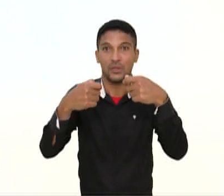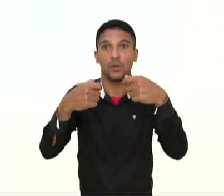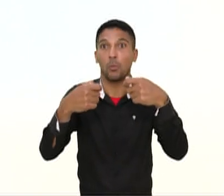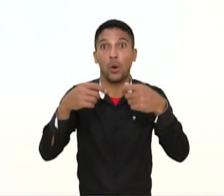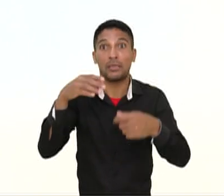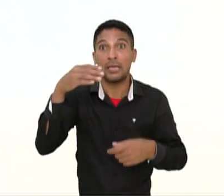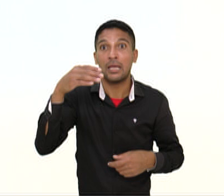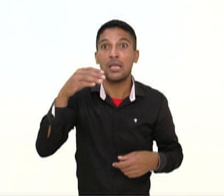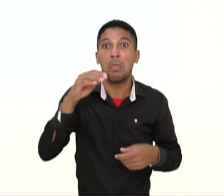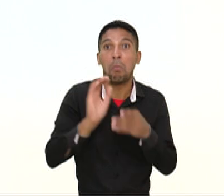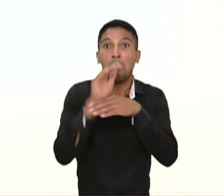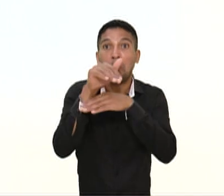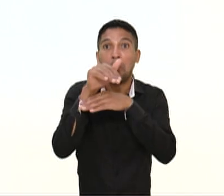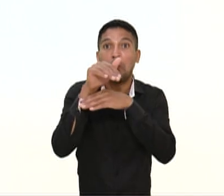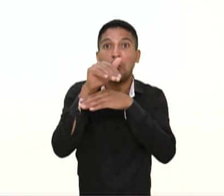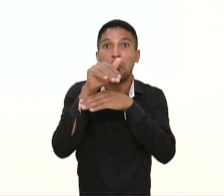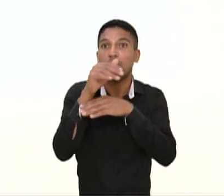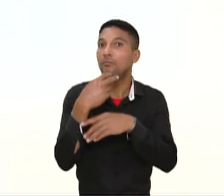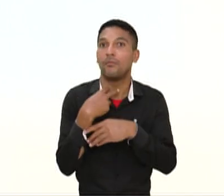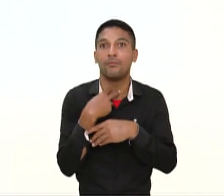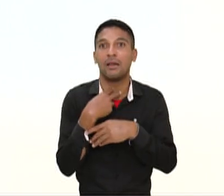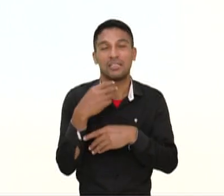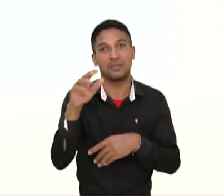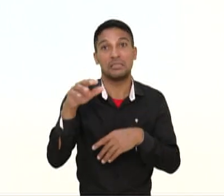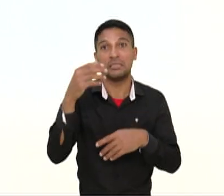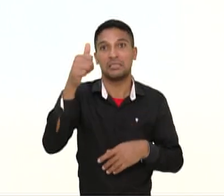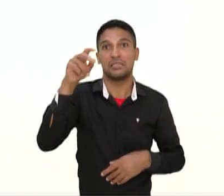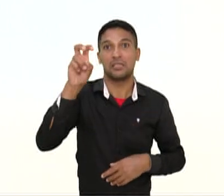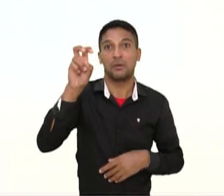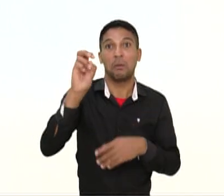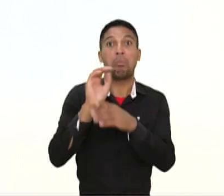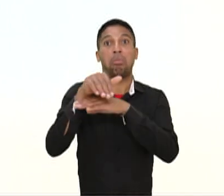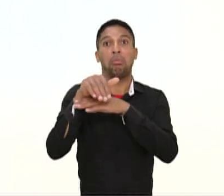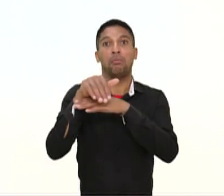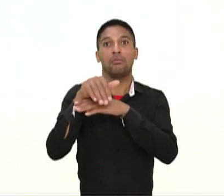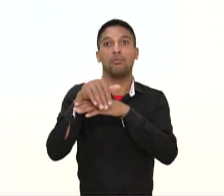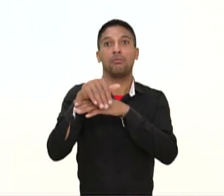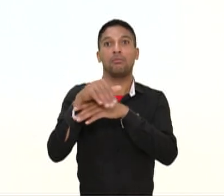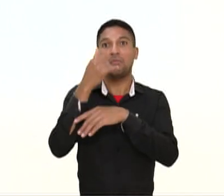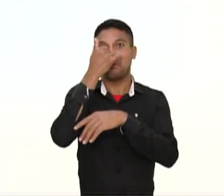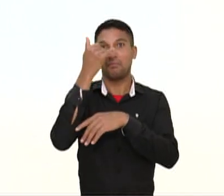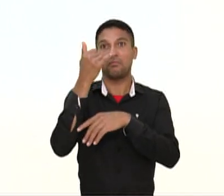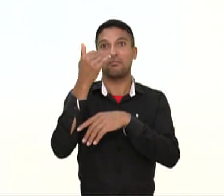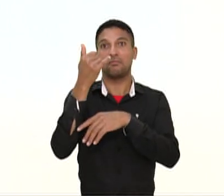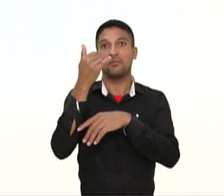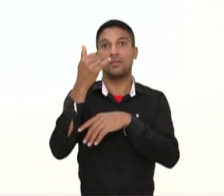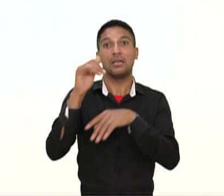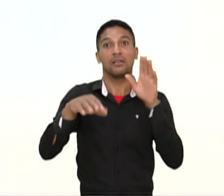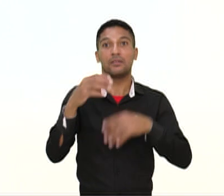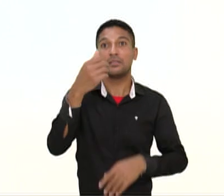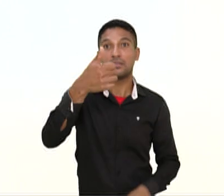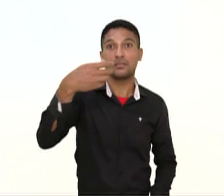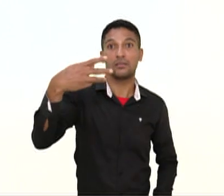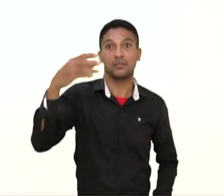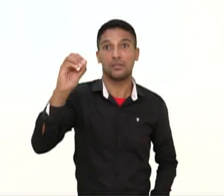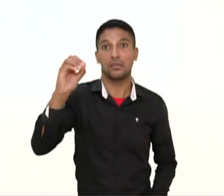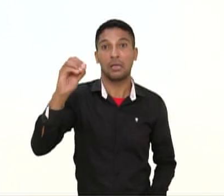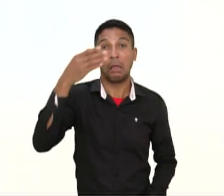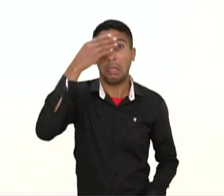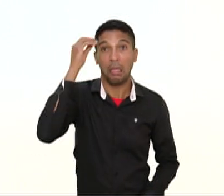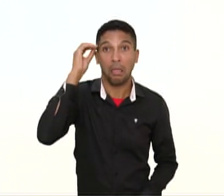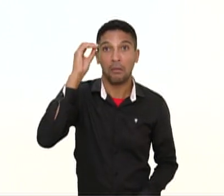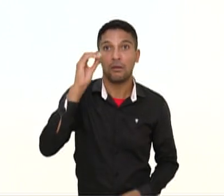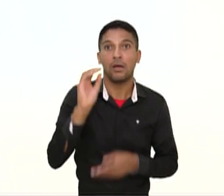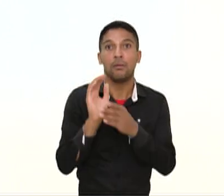da gente esquecer de copiar esse 150, esquecer de copiar esse 130, esquecer de copiar esse mais 20 aqui em